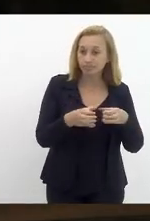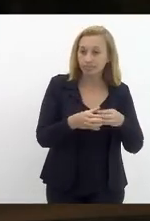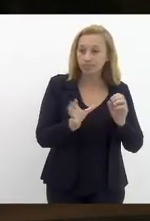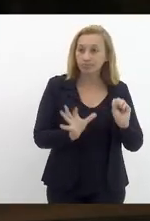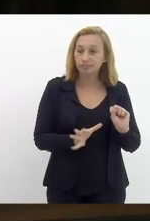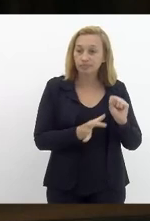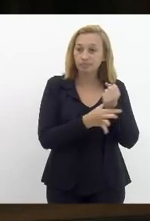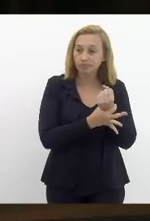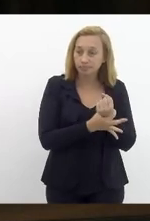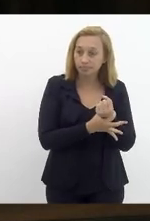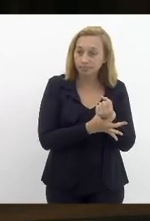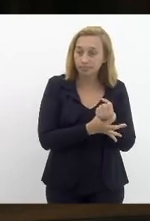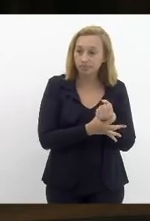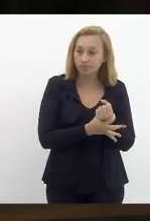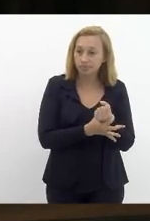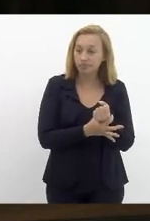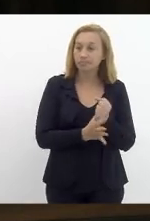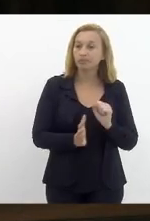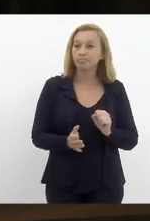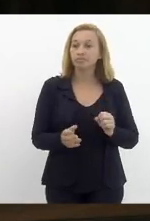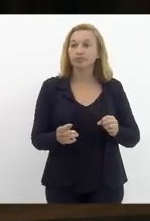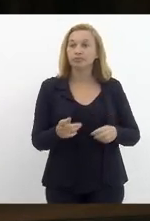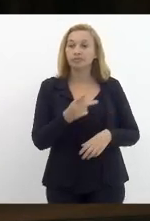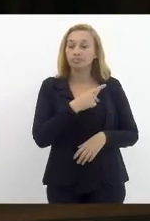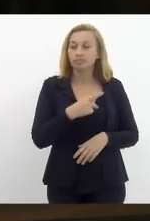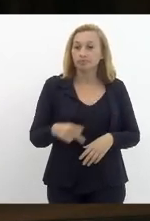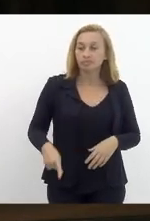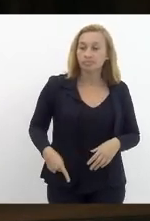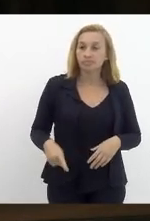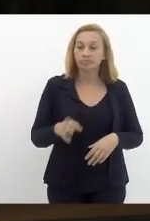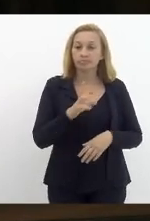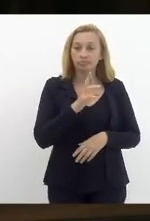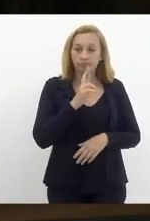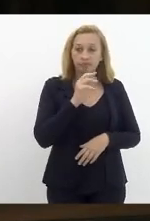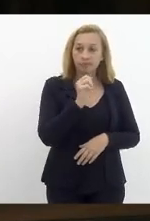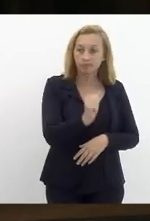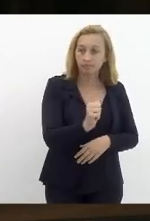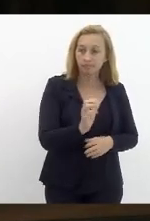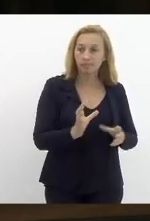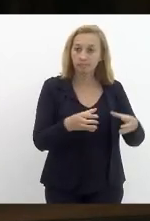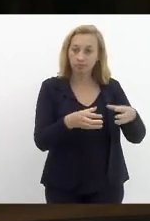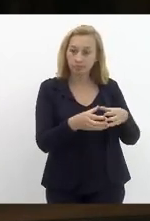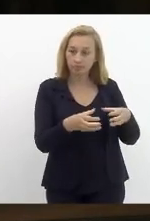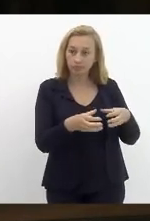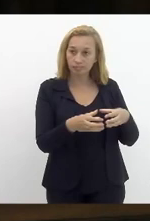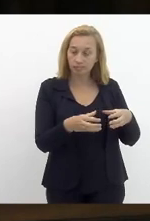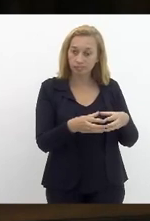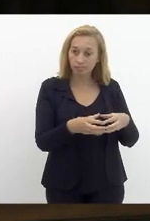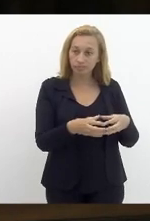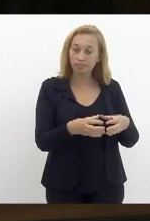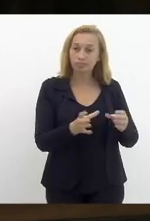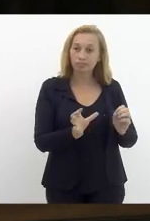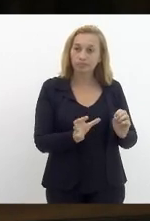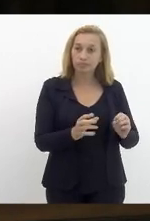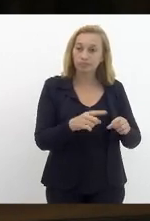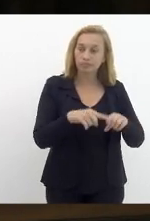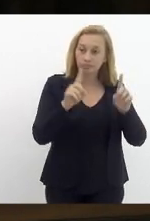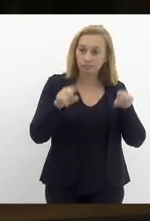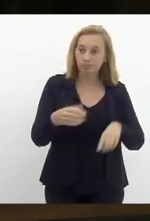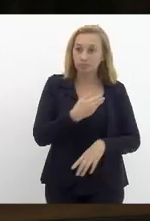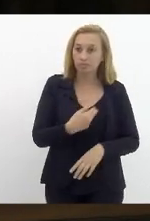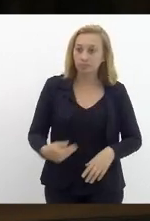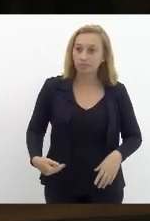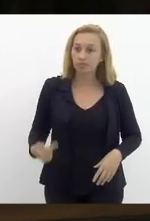qual eu tenho assento, presidente Rodrigo Amorim, presidente da Comissão de Servidores Públicos, ao qual eu tenho